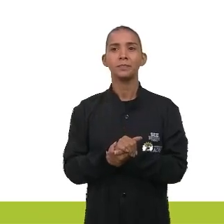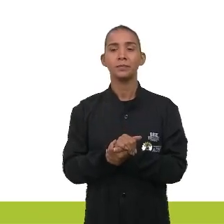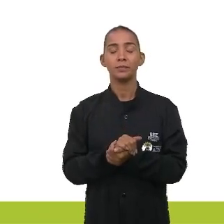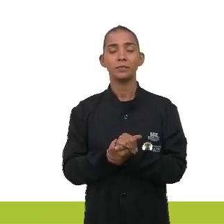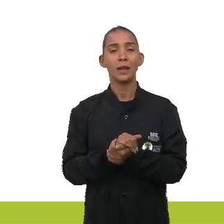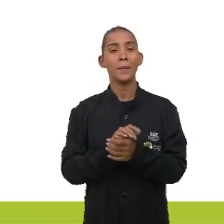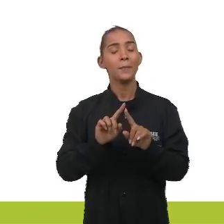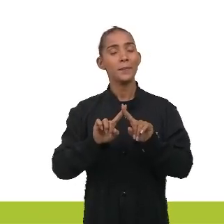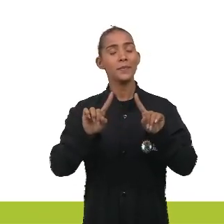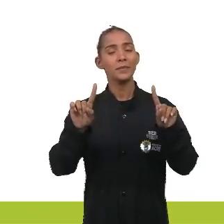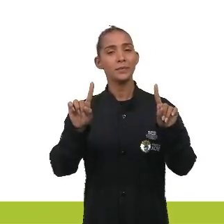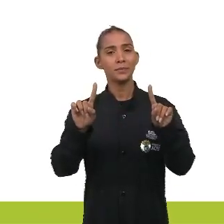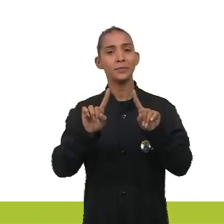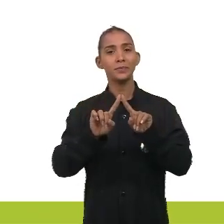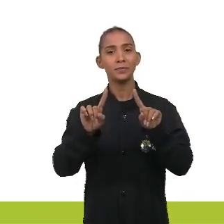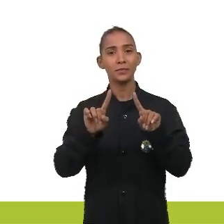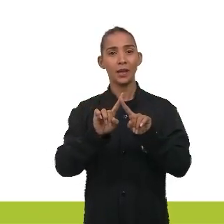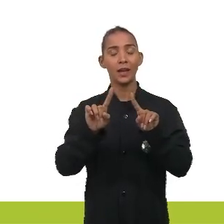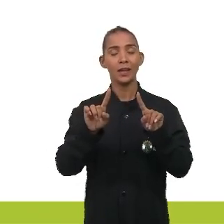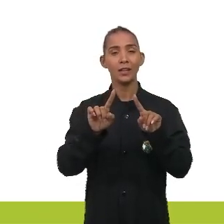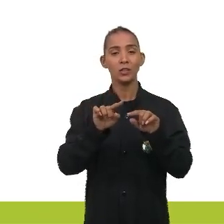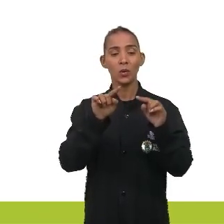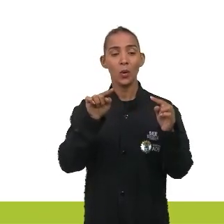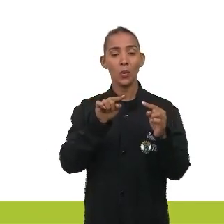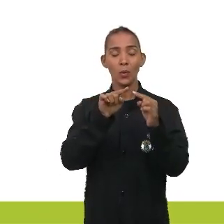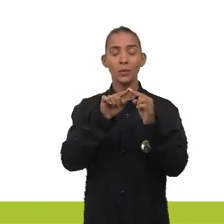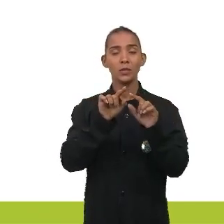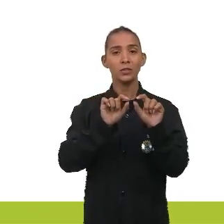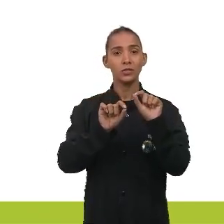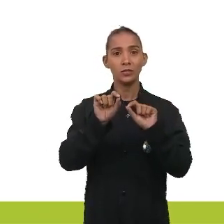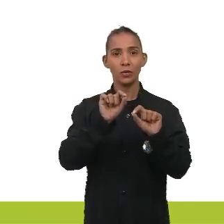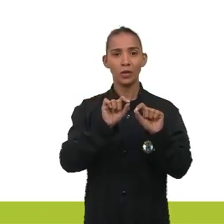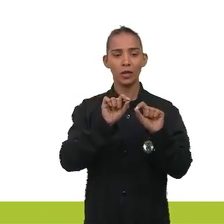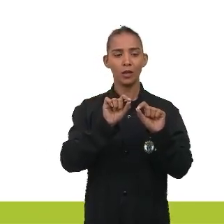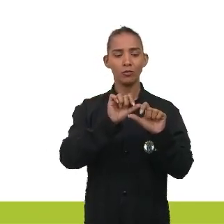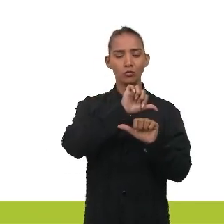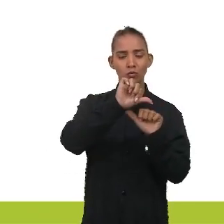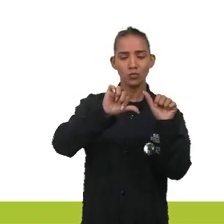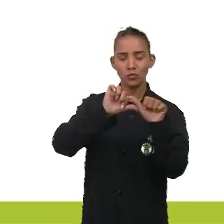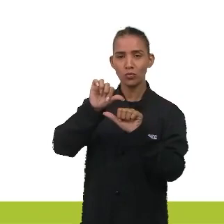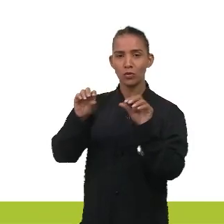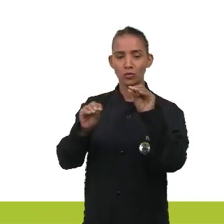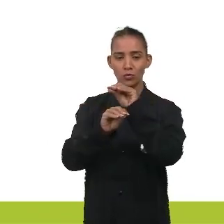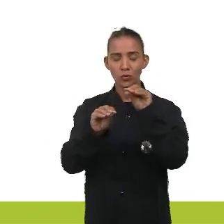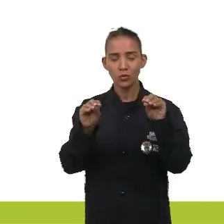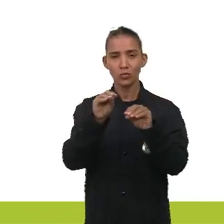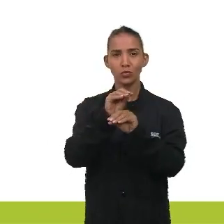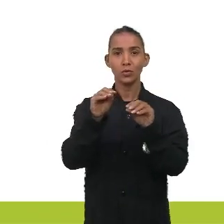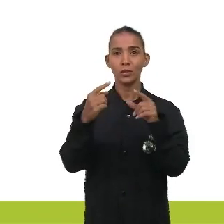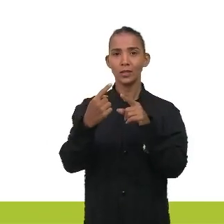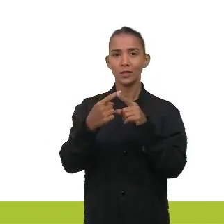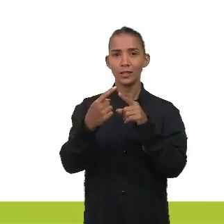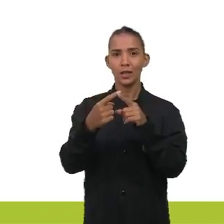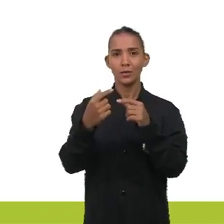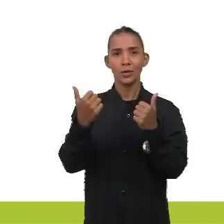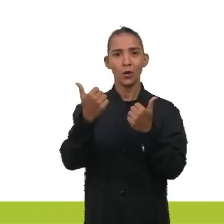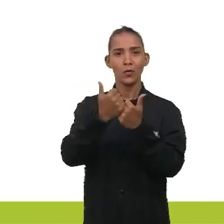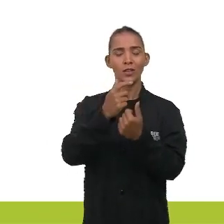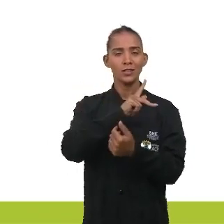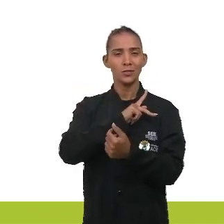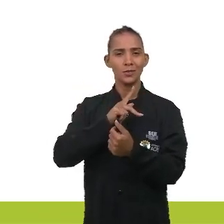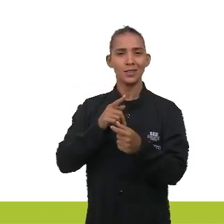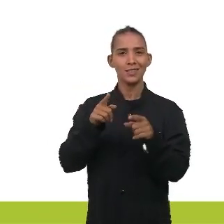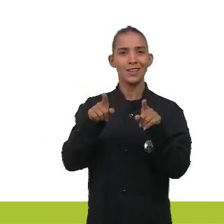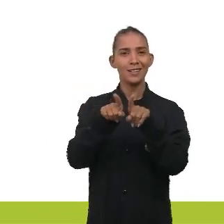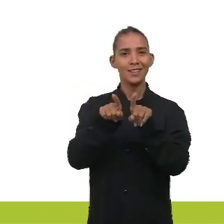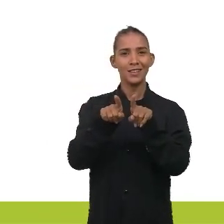entanto, obviamente, eu poderia mudar a posição do presidente e do vice-presidente aqui.